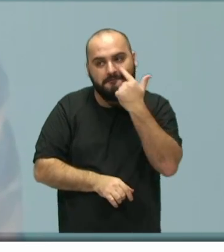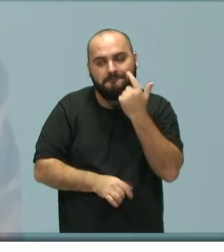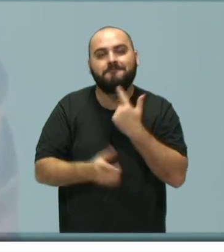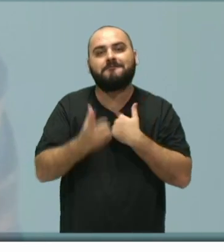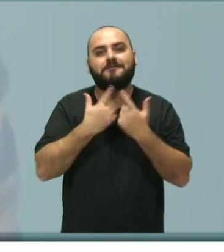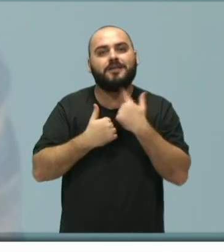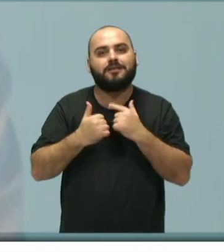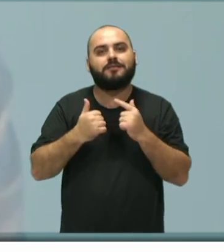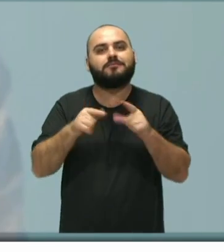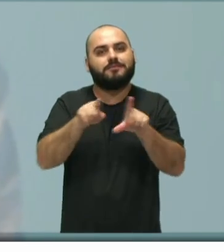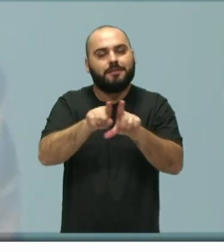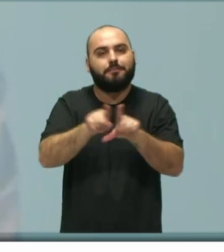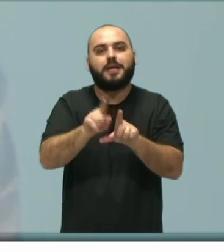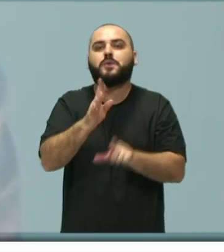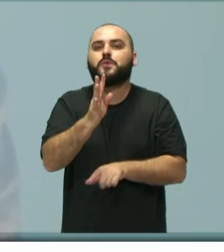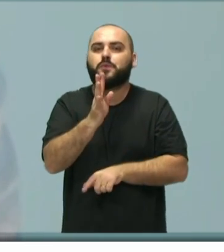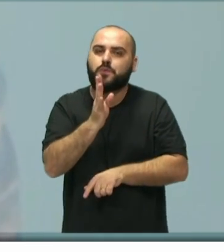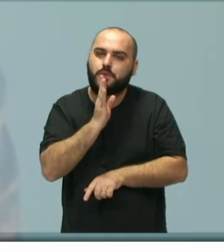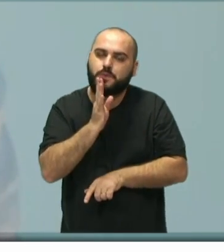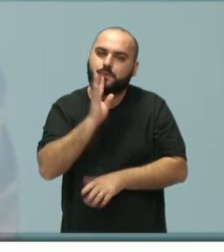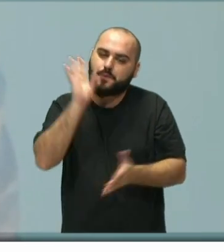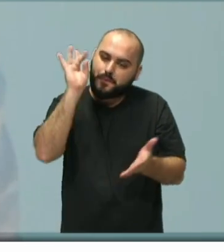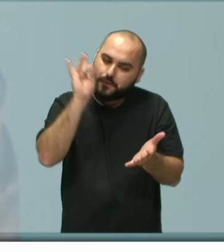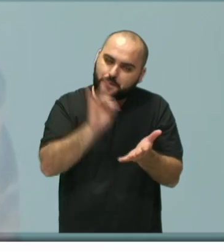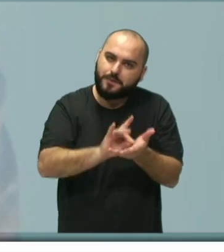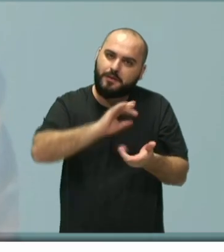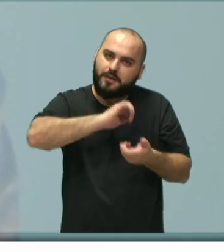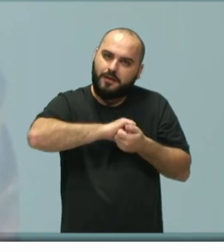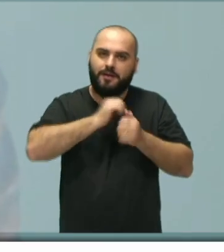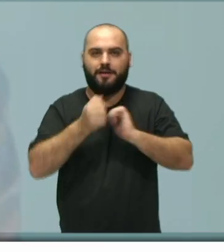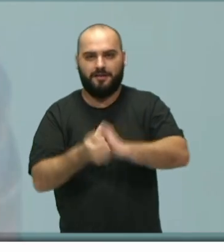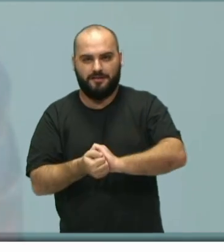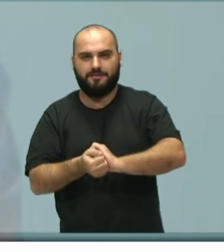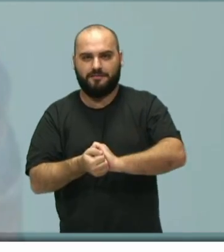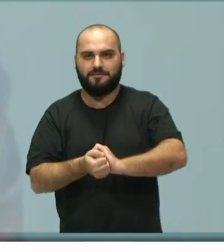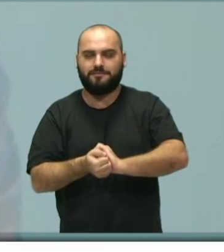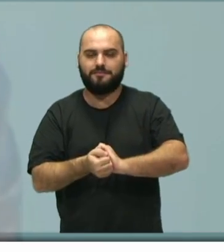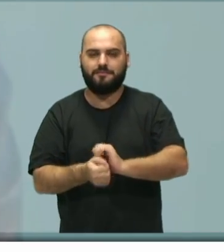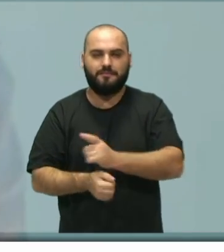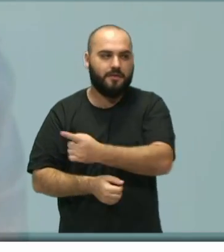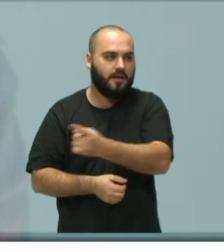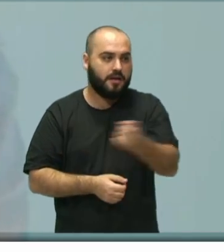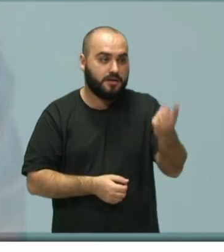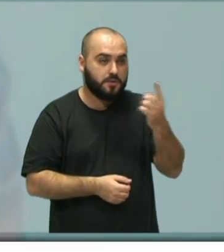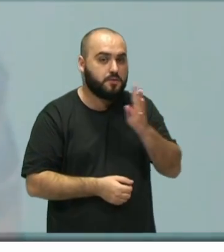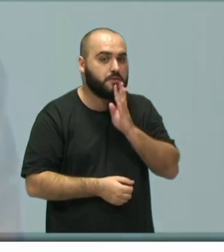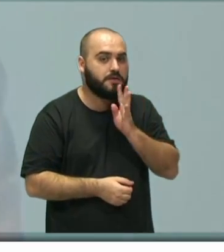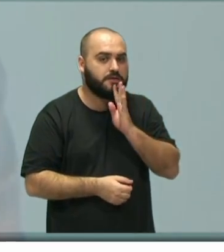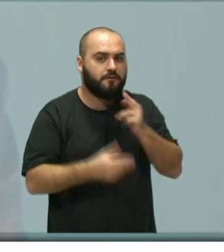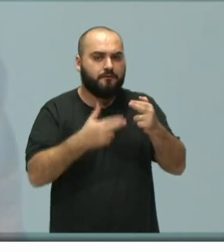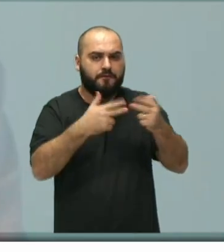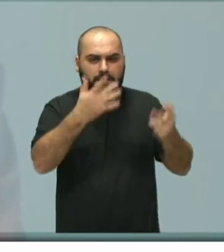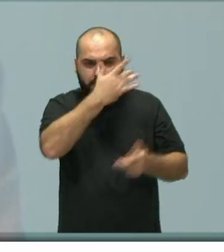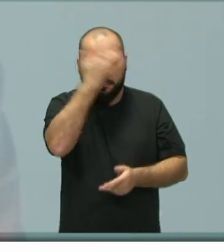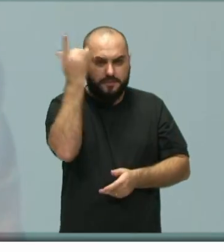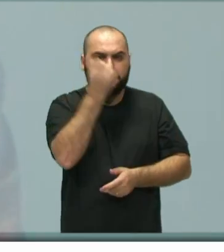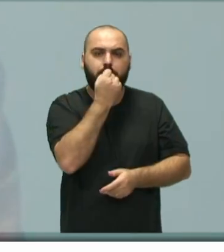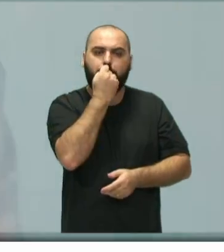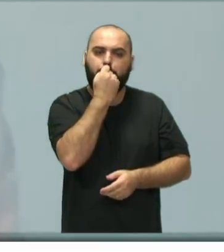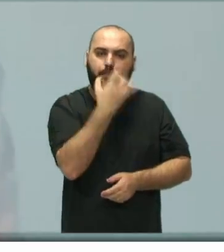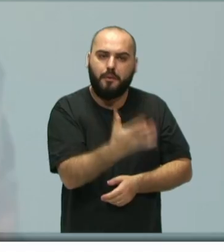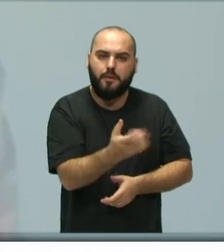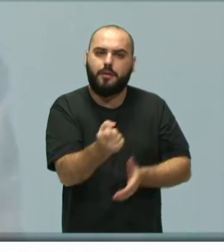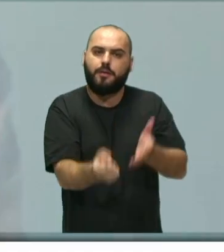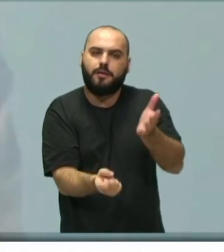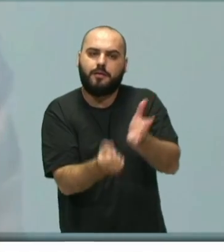gente conhecesse a nossa arte. A gente acabou conhecendo muita gente muito boa que